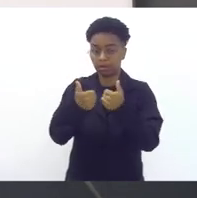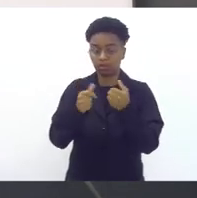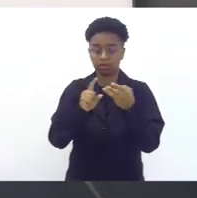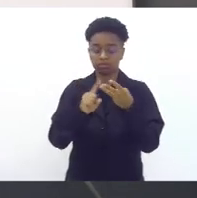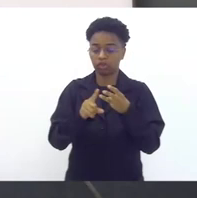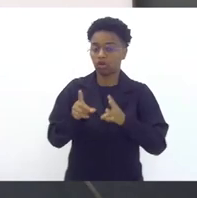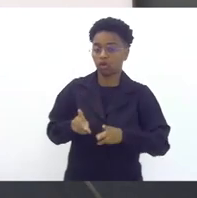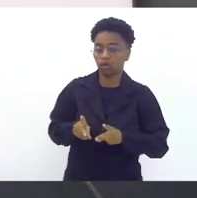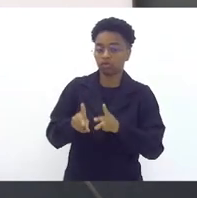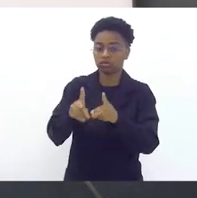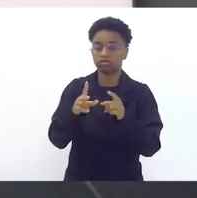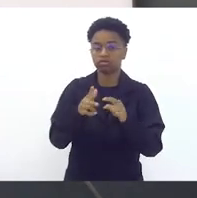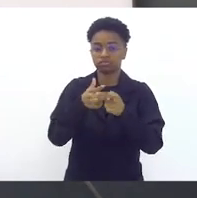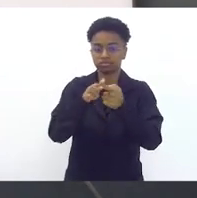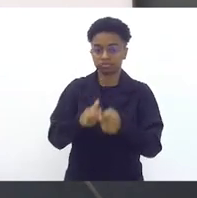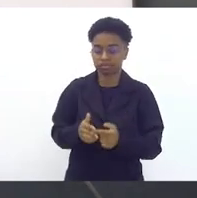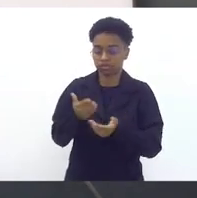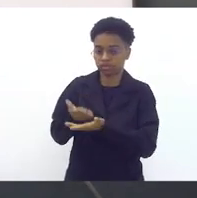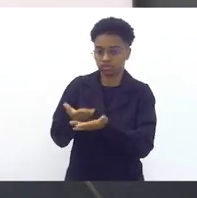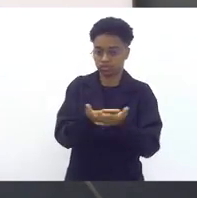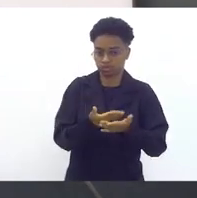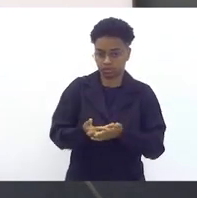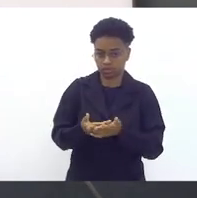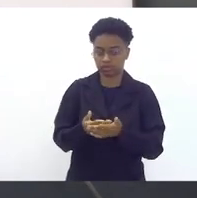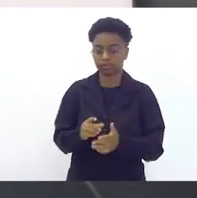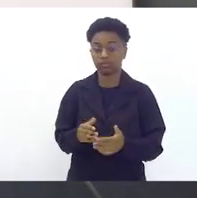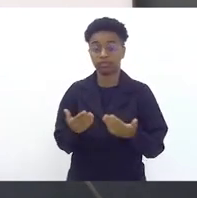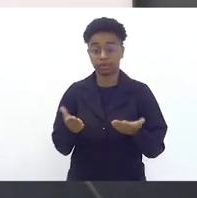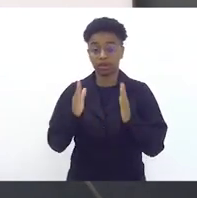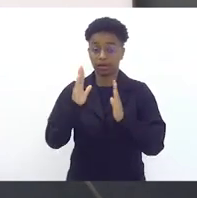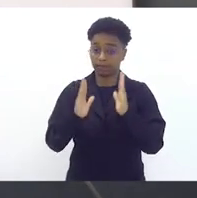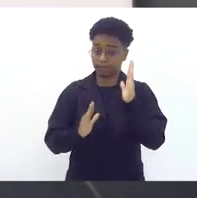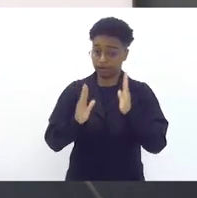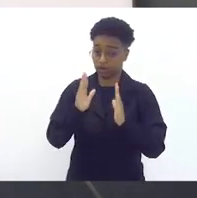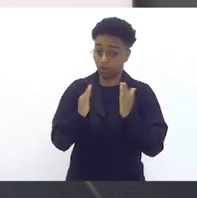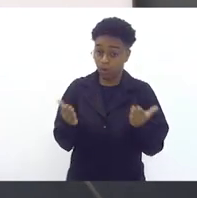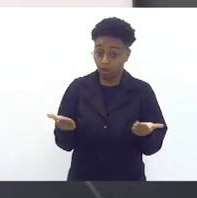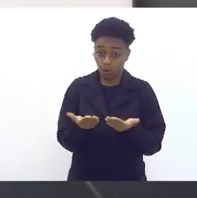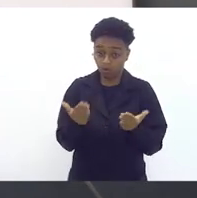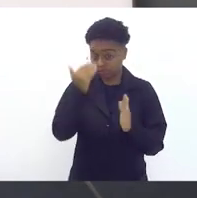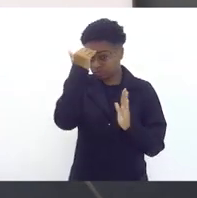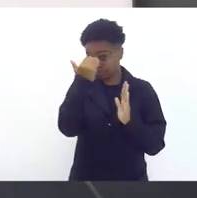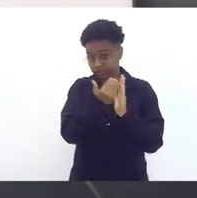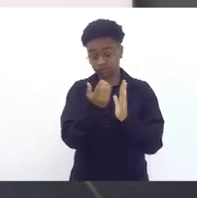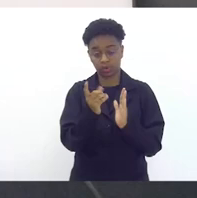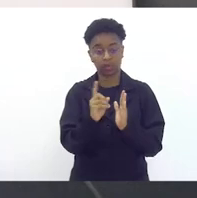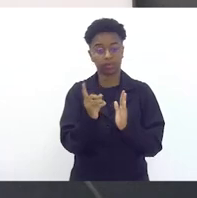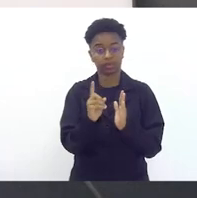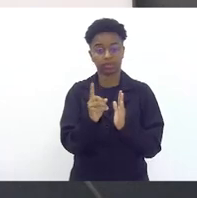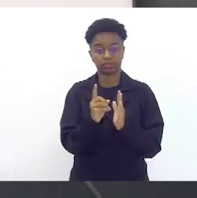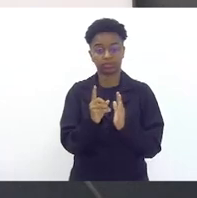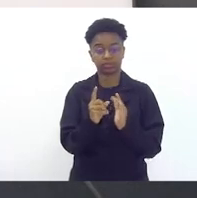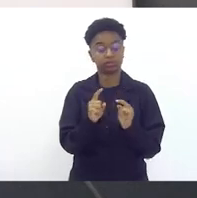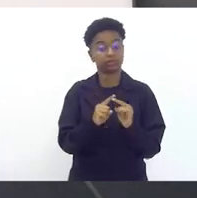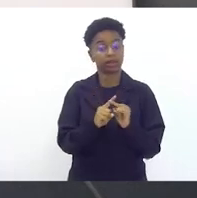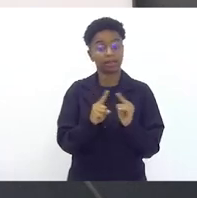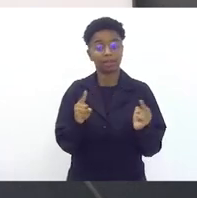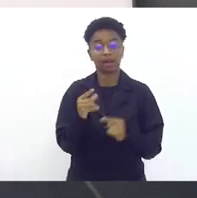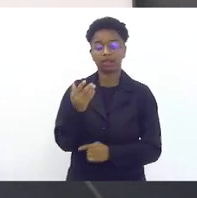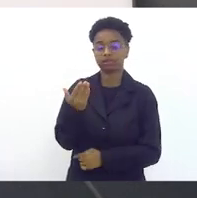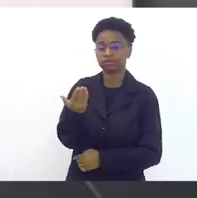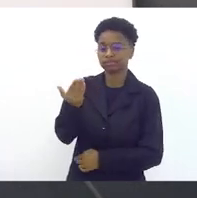permanente. Este prazo, ele encontra-se hoje descumprido, mas